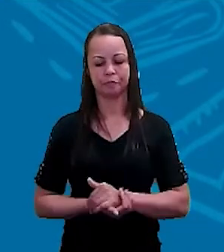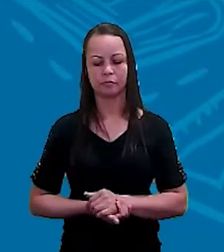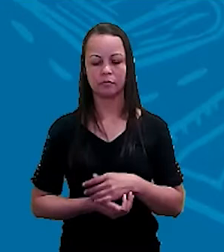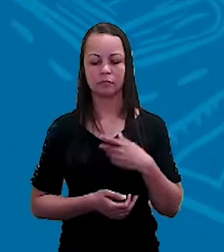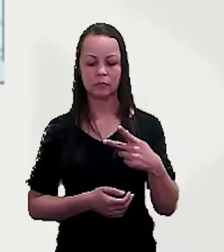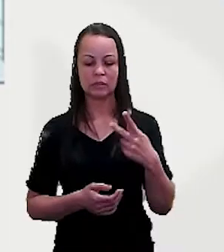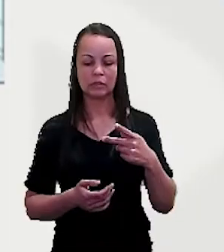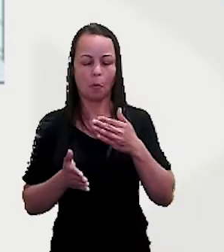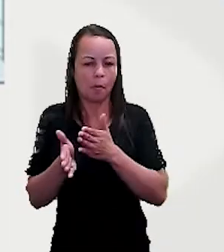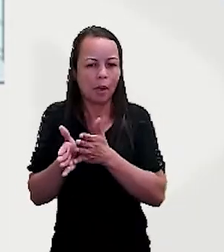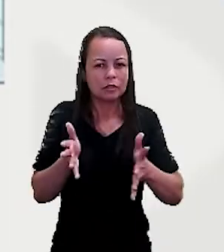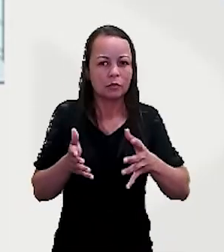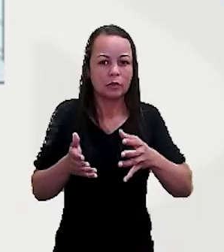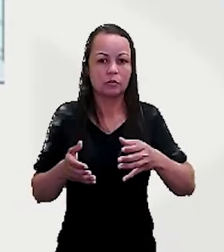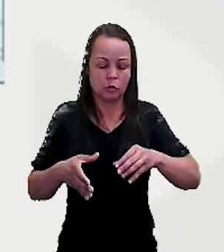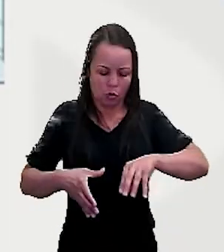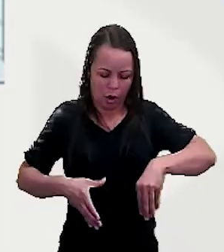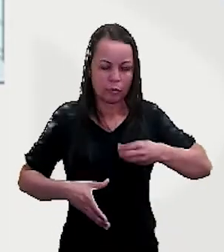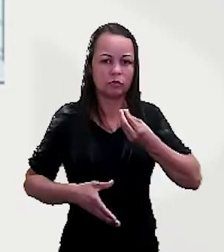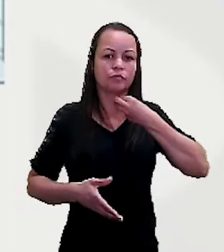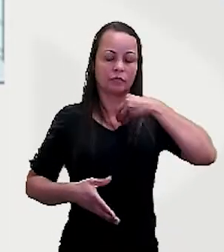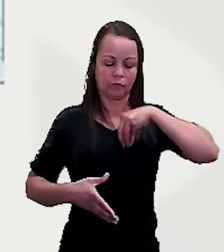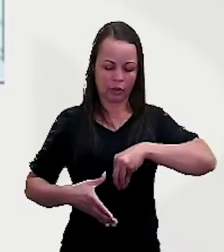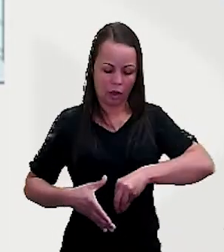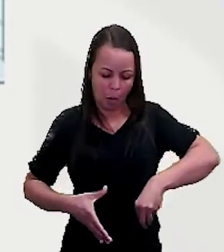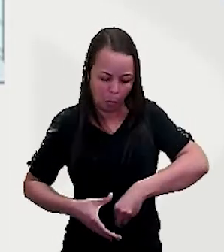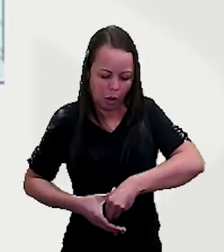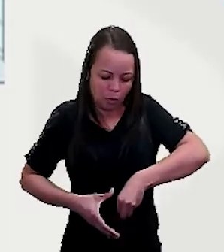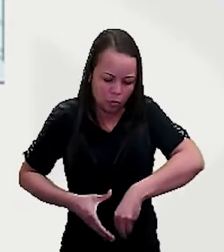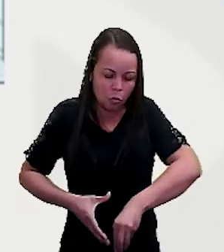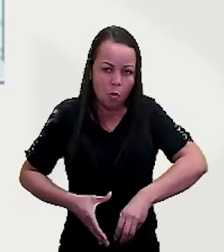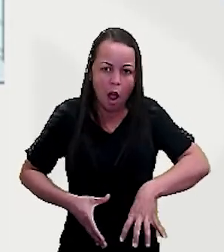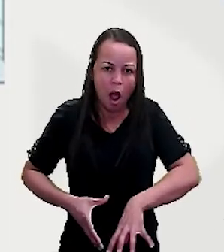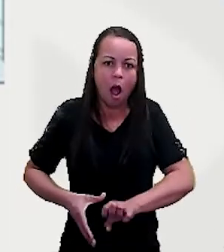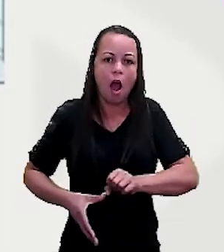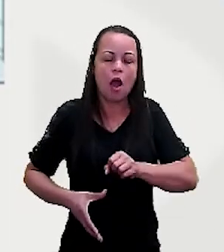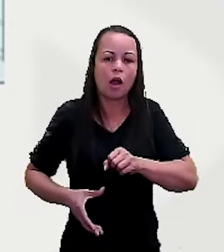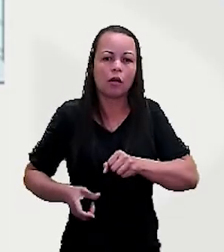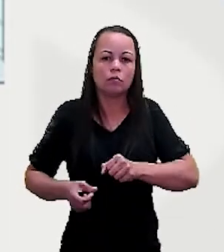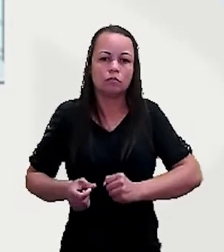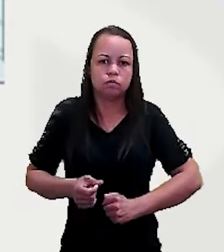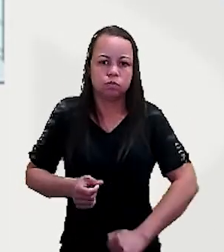passa-se muito rápido pelo intestino grosso, sem permanecer,